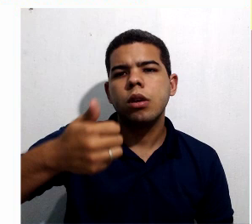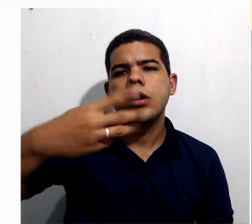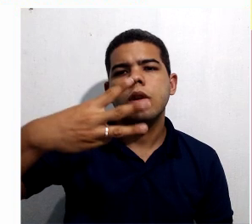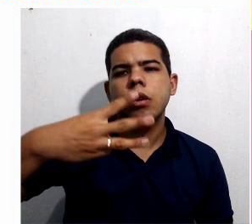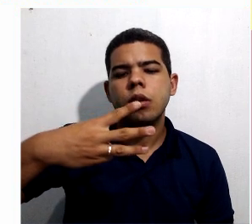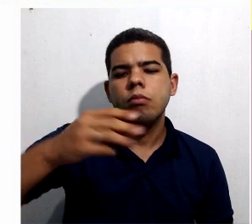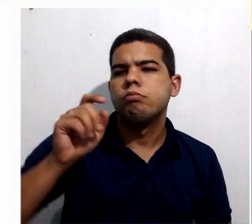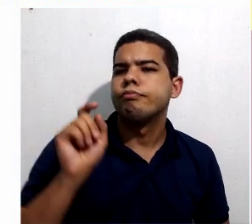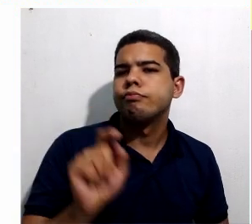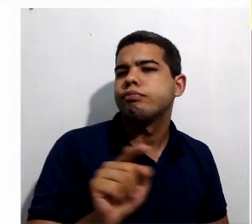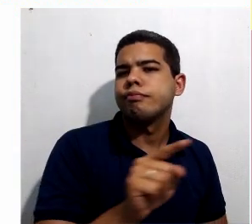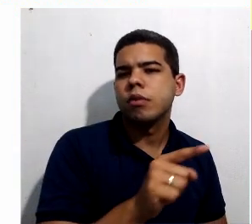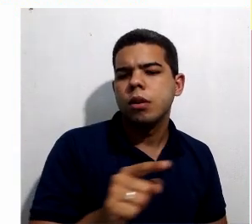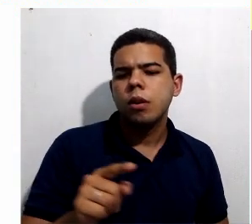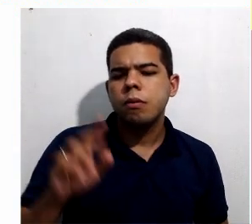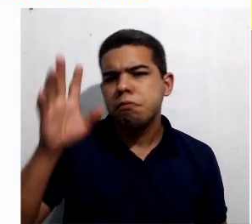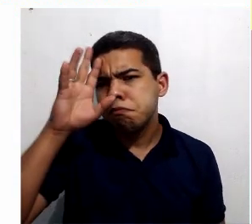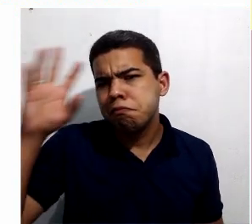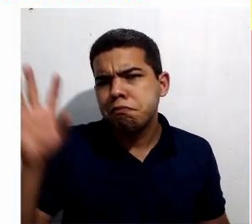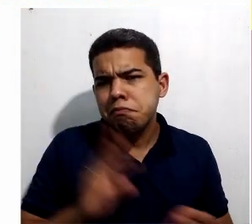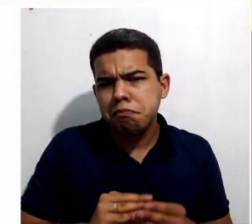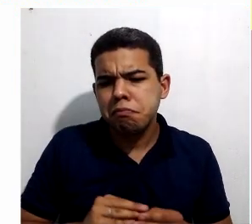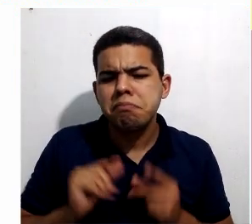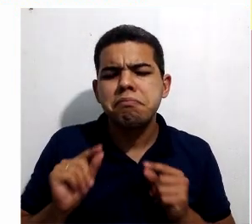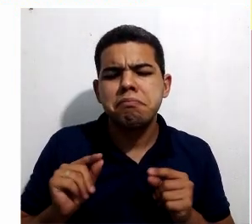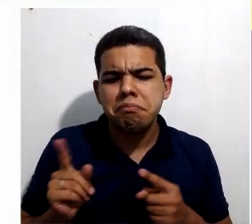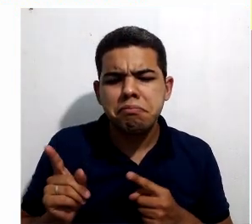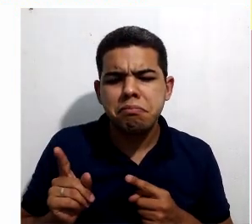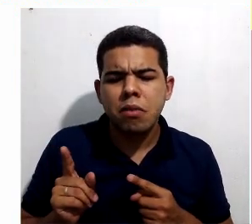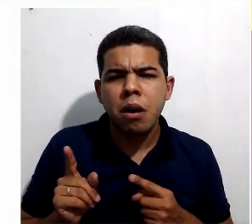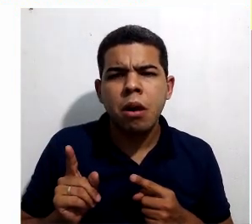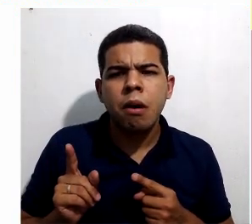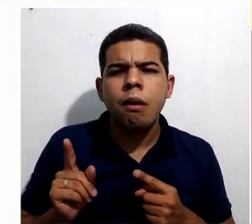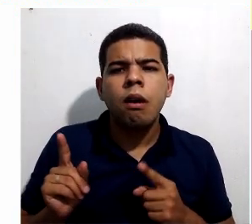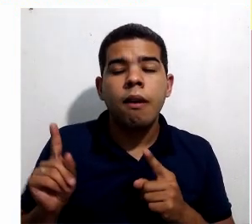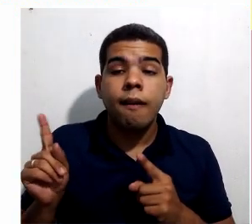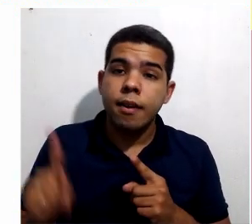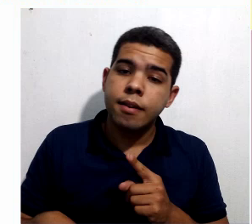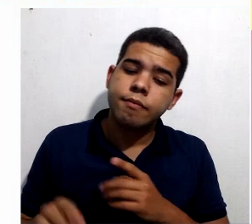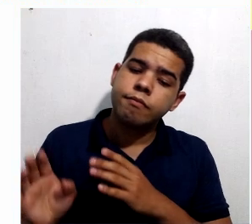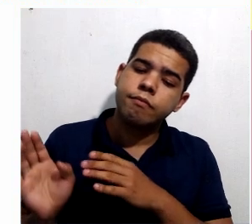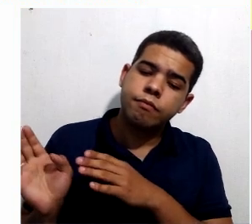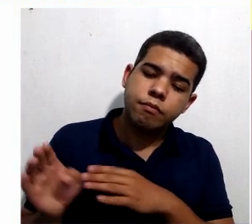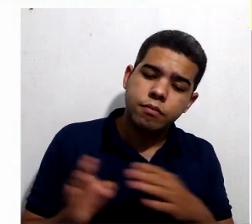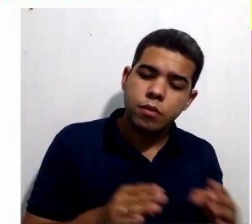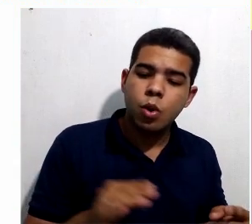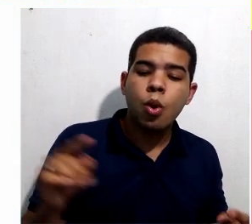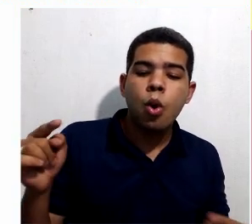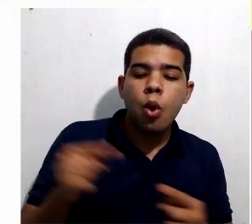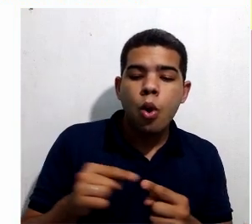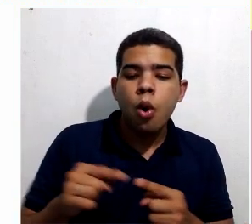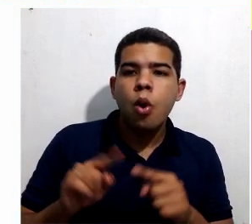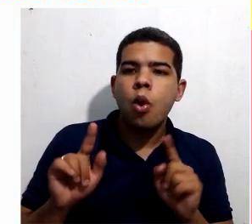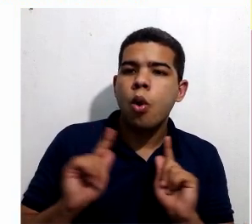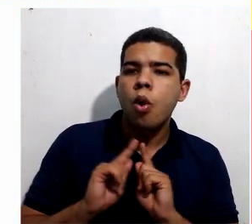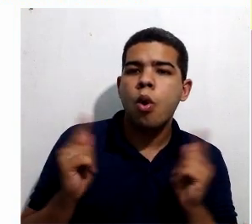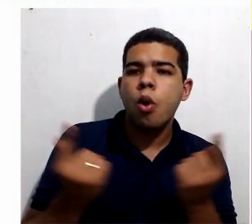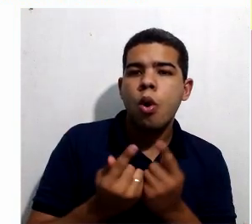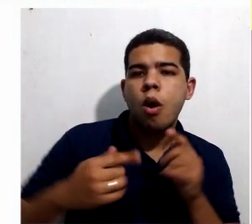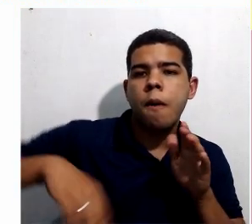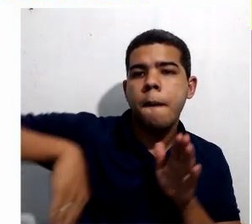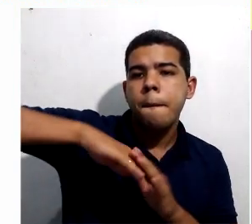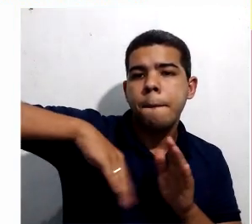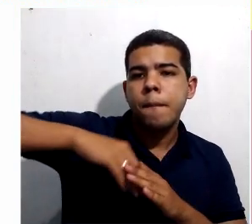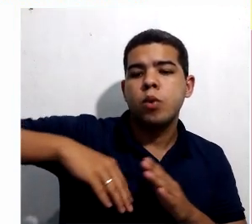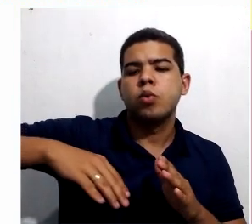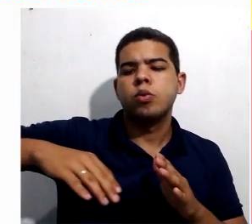e 13. Reticências. O que quer dizer isso? Que sequência refere-se ao quê? É uma sequência que corresponde ao grupo de futsal escolhido